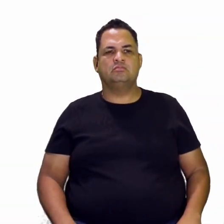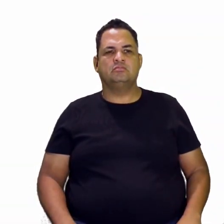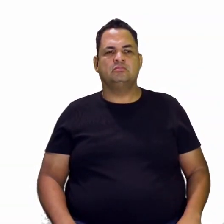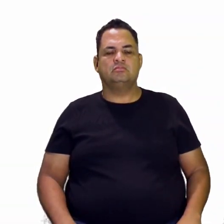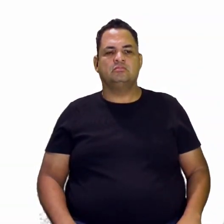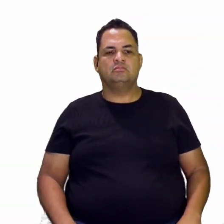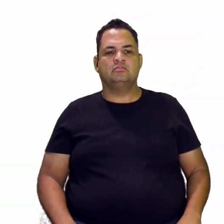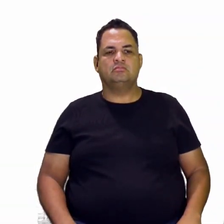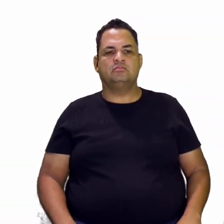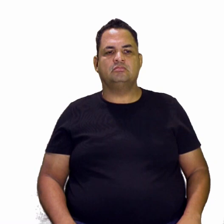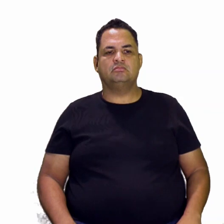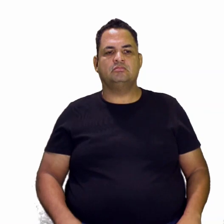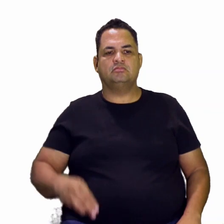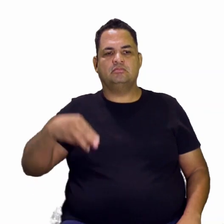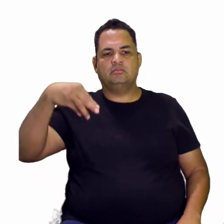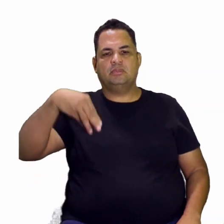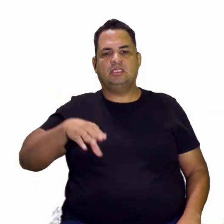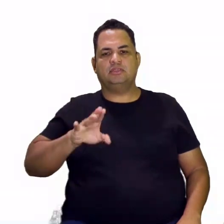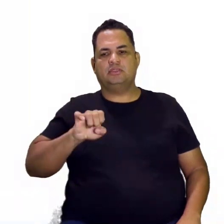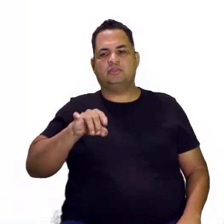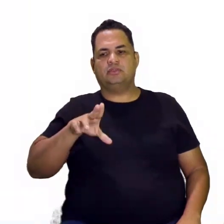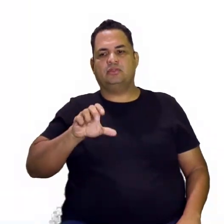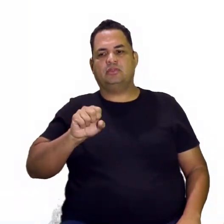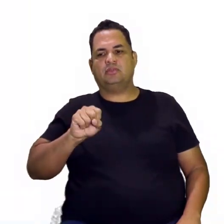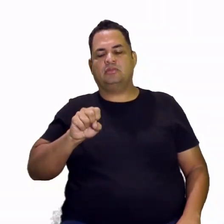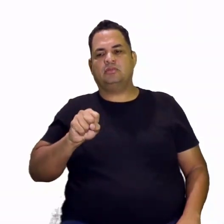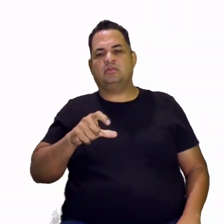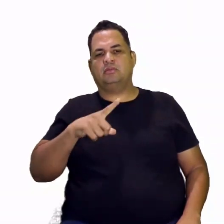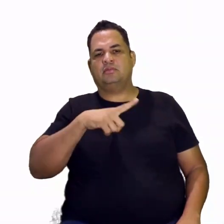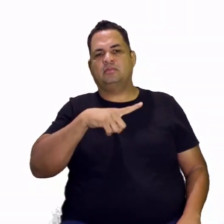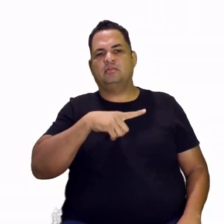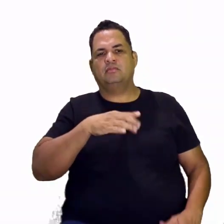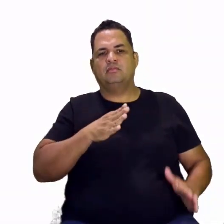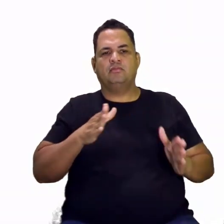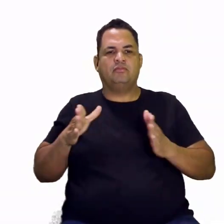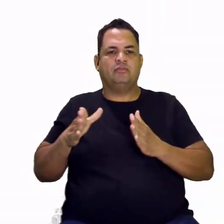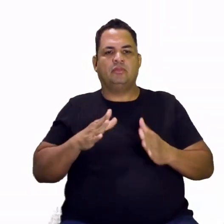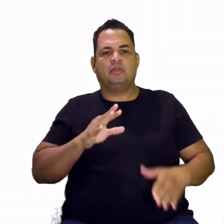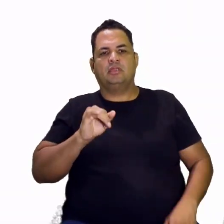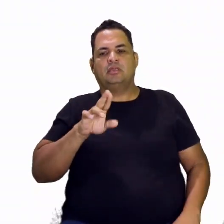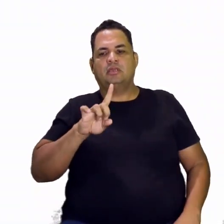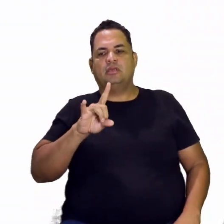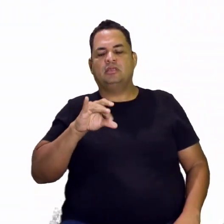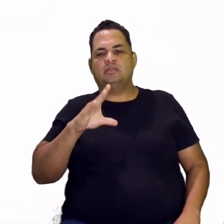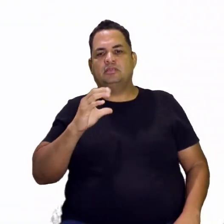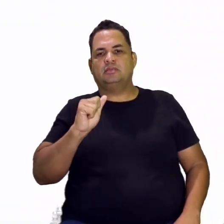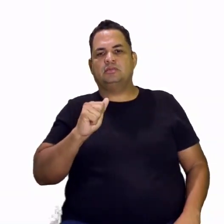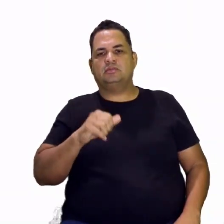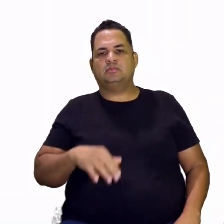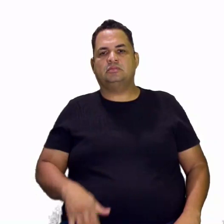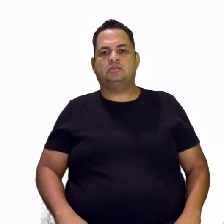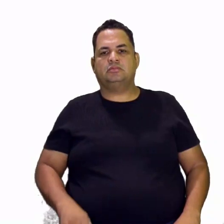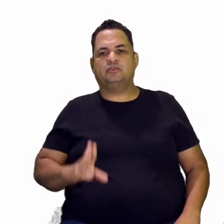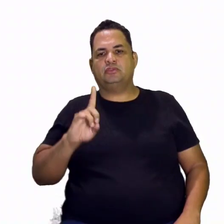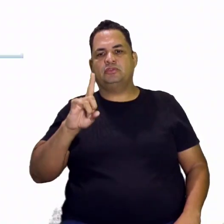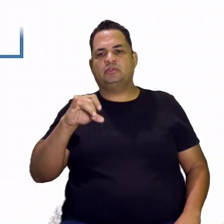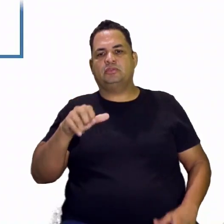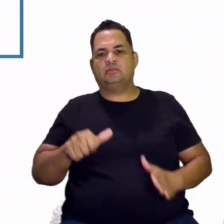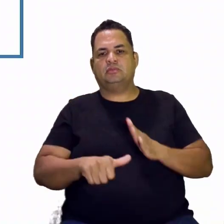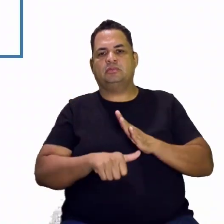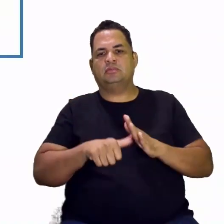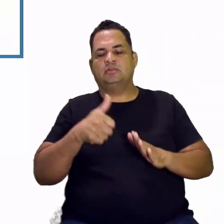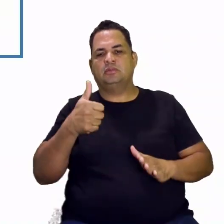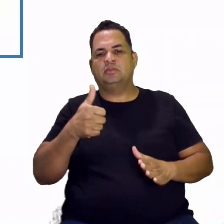Mas vamos lá para o Mesozoico. Olha lá. Então você tem o período Triássico com os dinossauros primitivos,